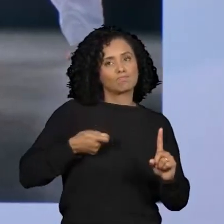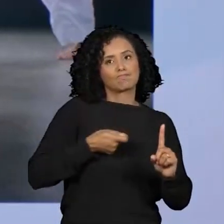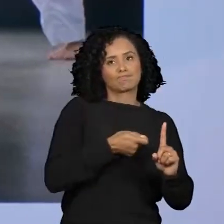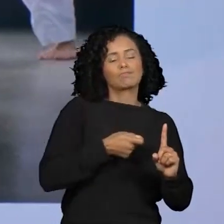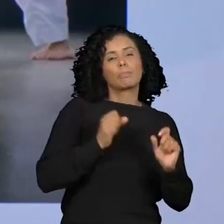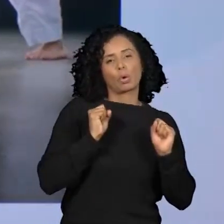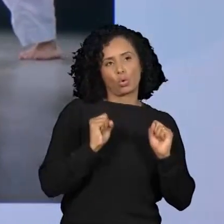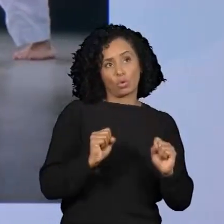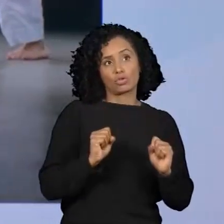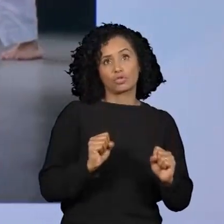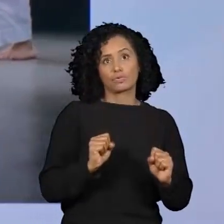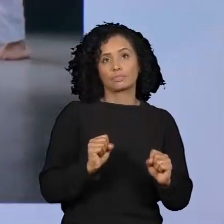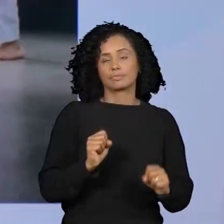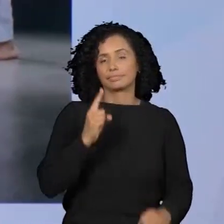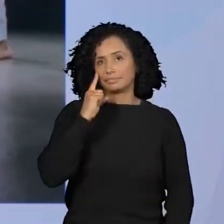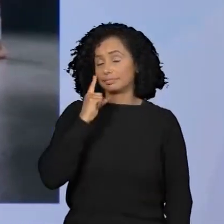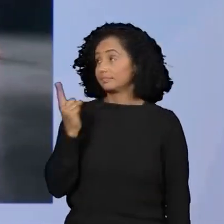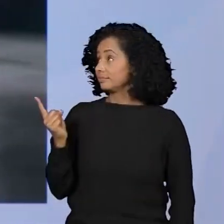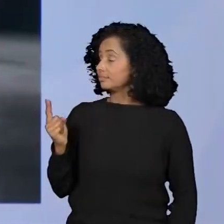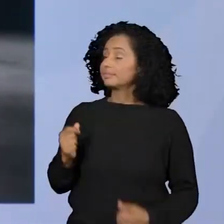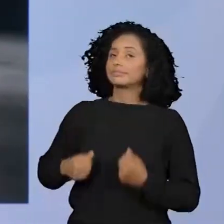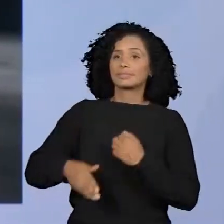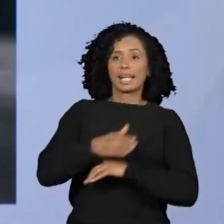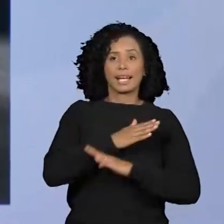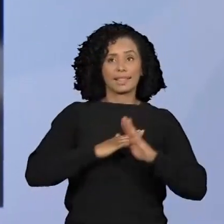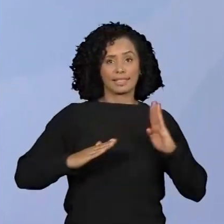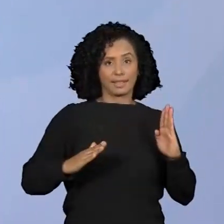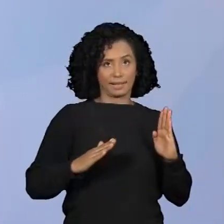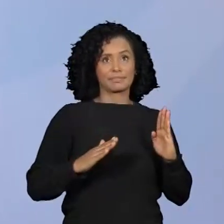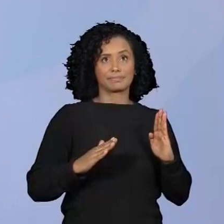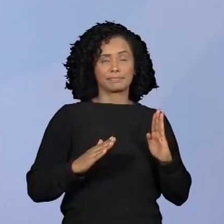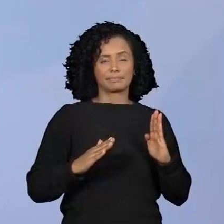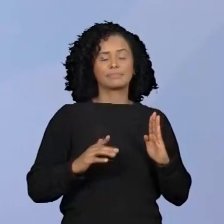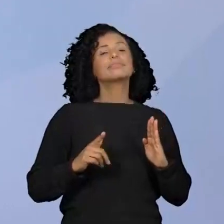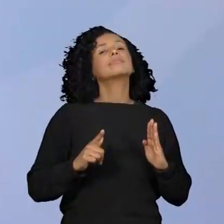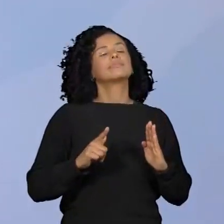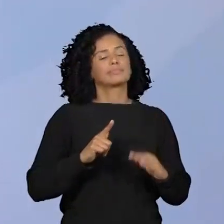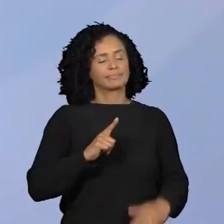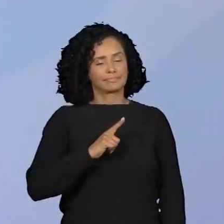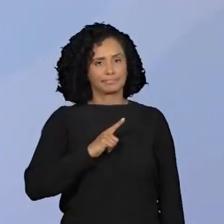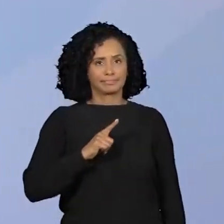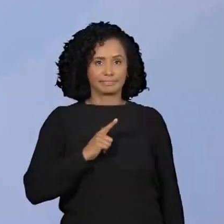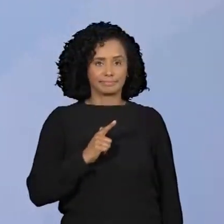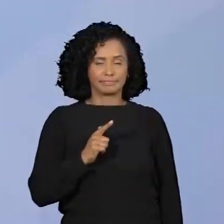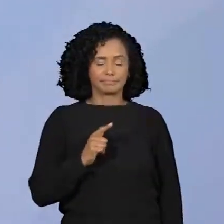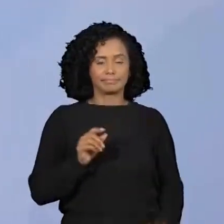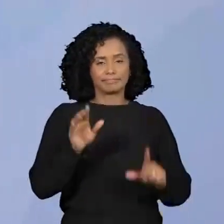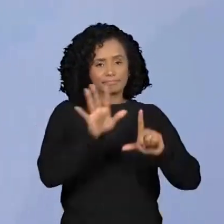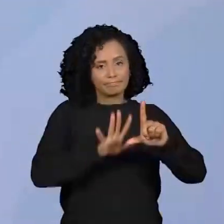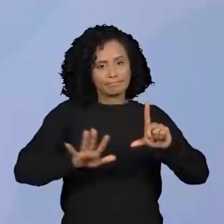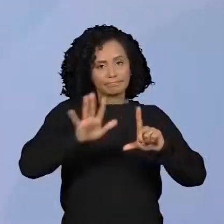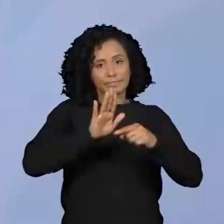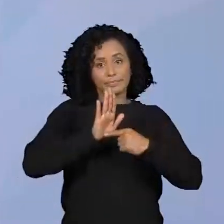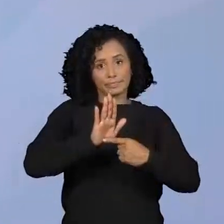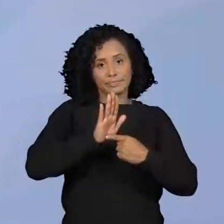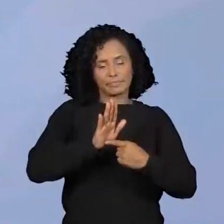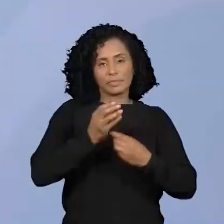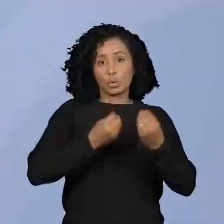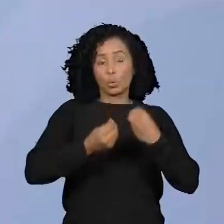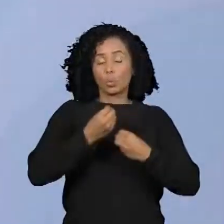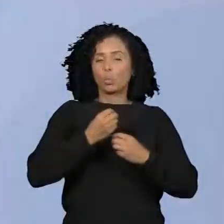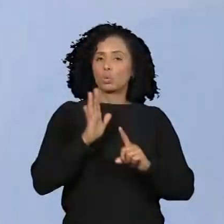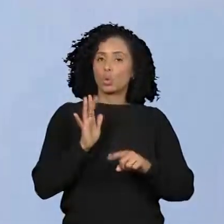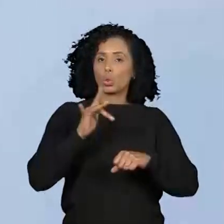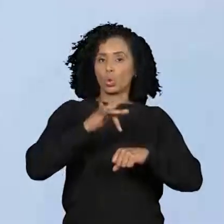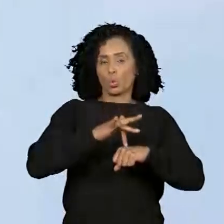temos também o karatê, onde temos vários chutes, né? E aí temos que encostar no oponente para